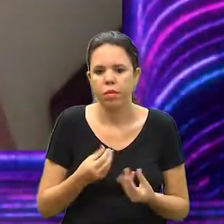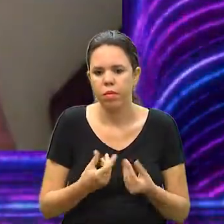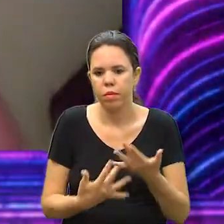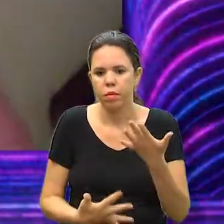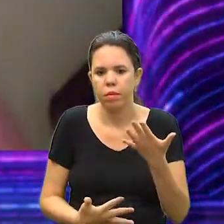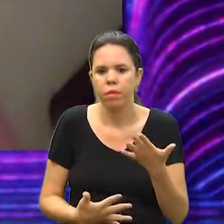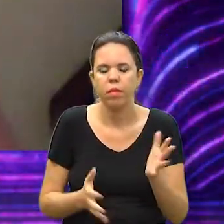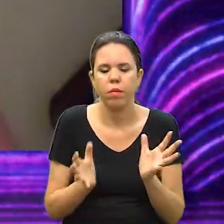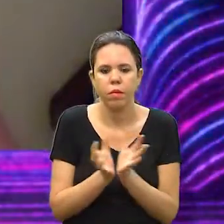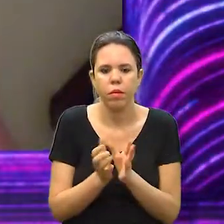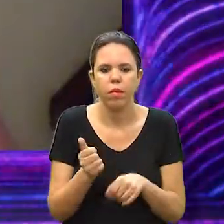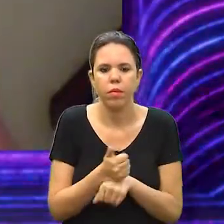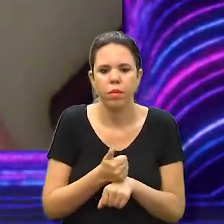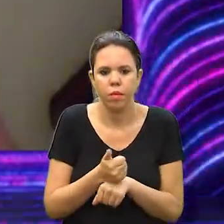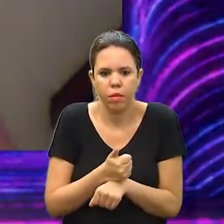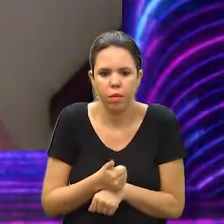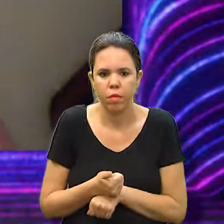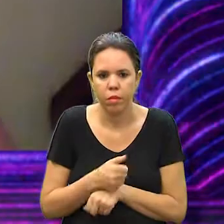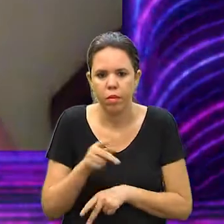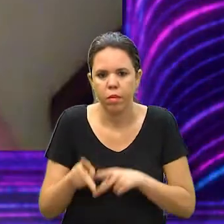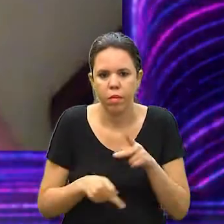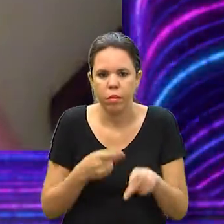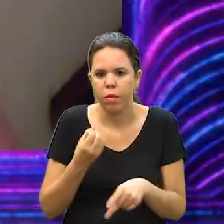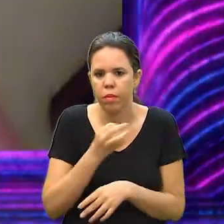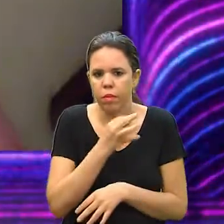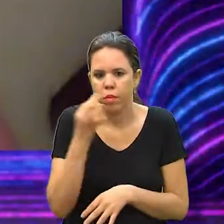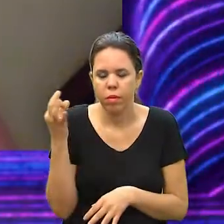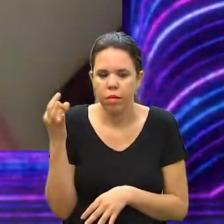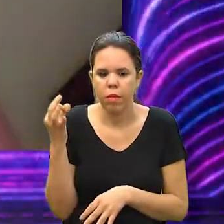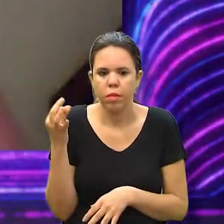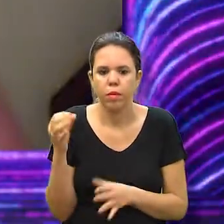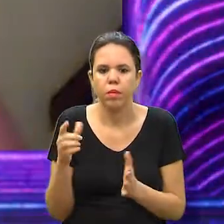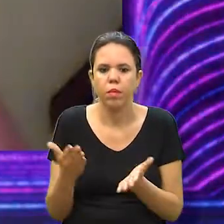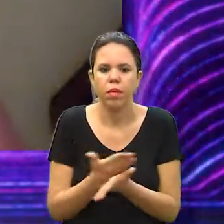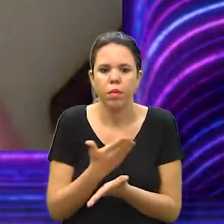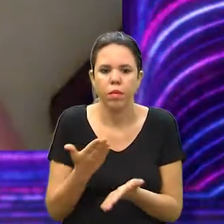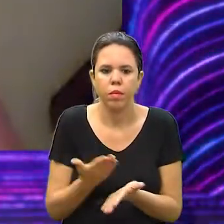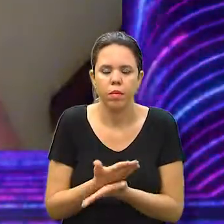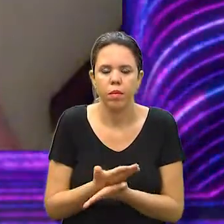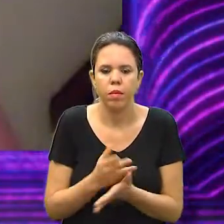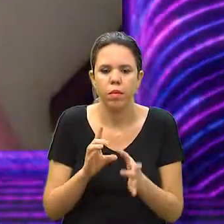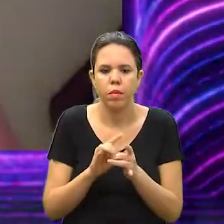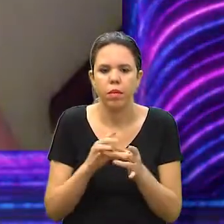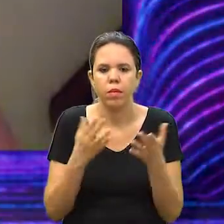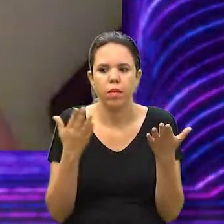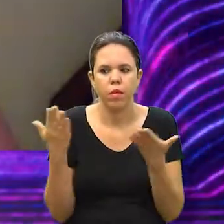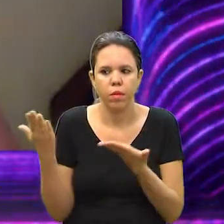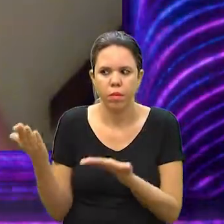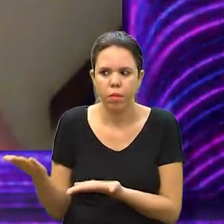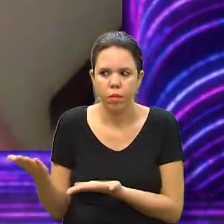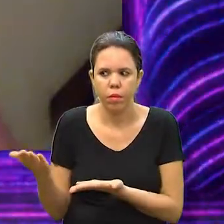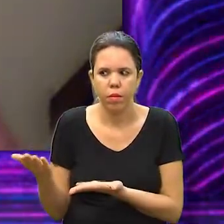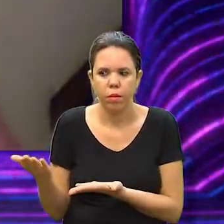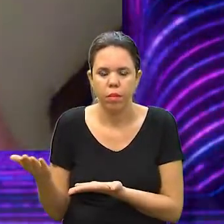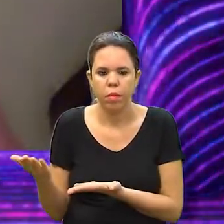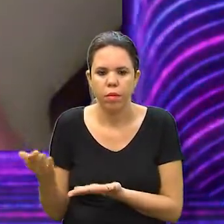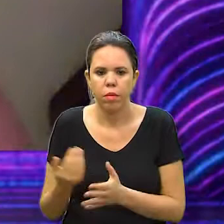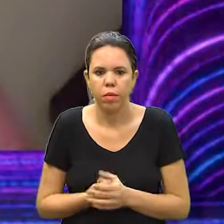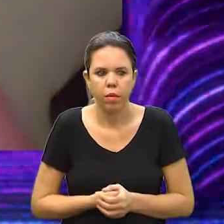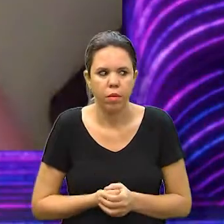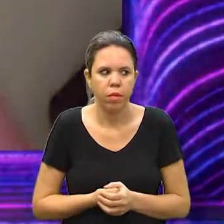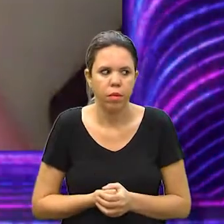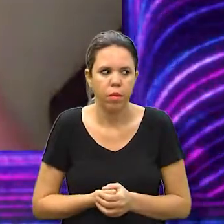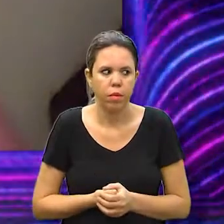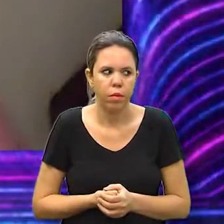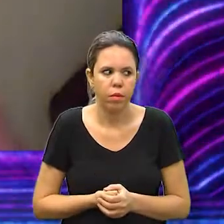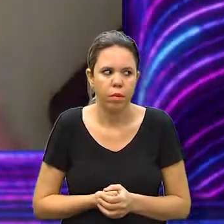uma equipe aí, um pessoal muito bom que escreveram outros livros. Esses livros estão à disposição para a venda na Martins Fontes, né,